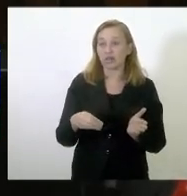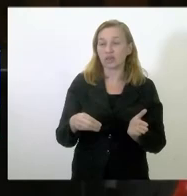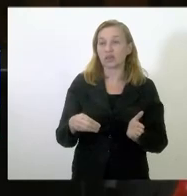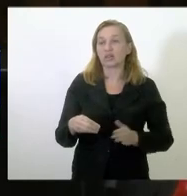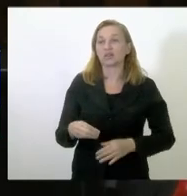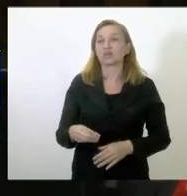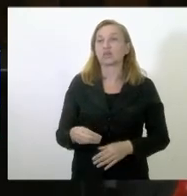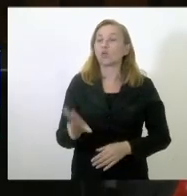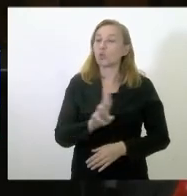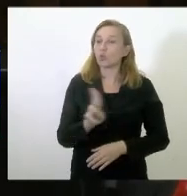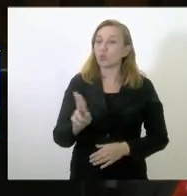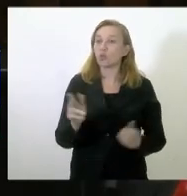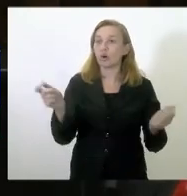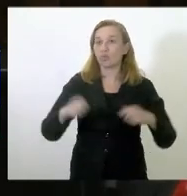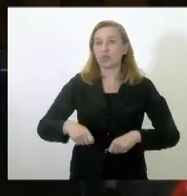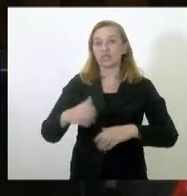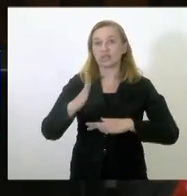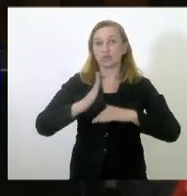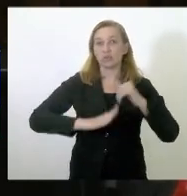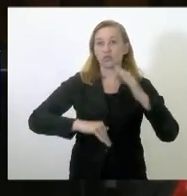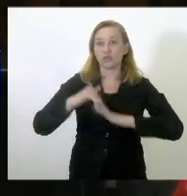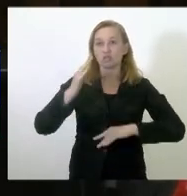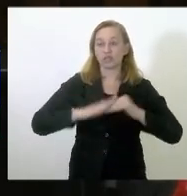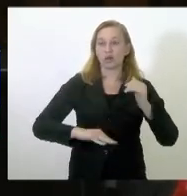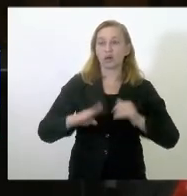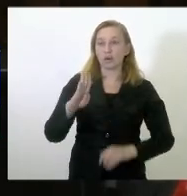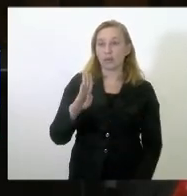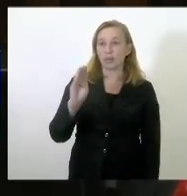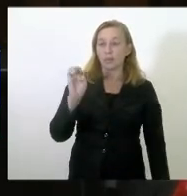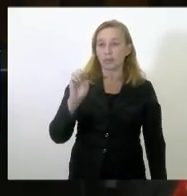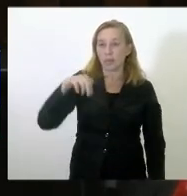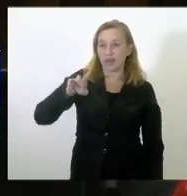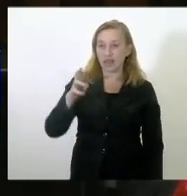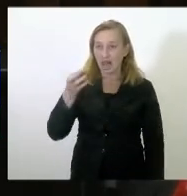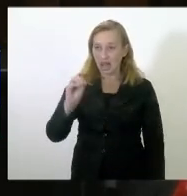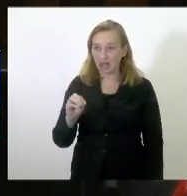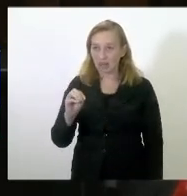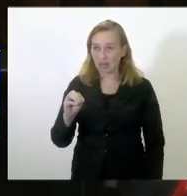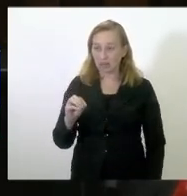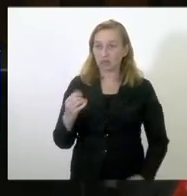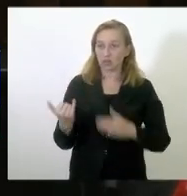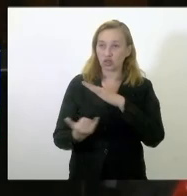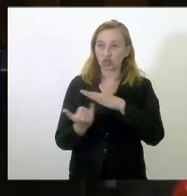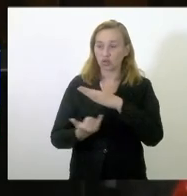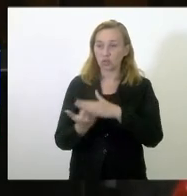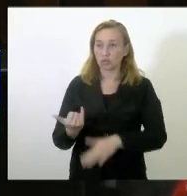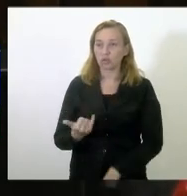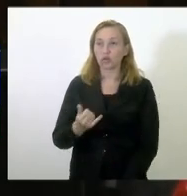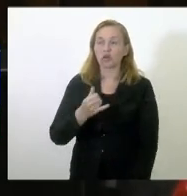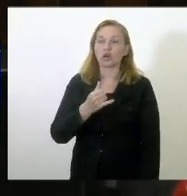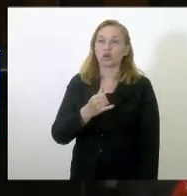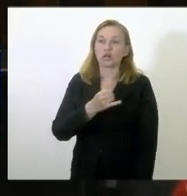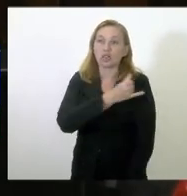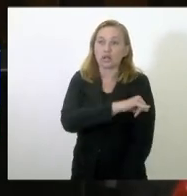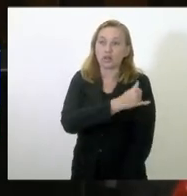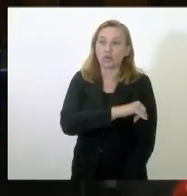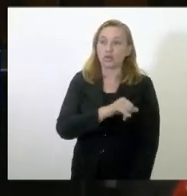através do nome e da competência profissional do Bernardo Santoro, presidente do Instituto Rio Metrópole. Quero dizer, Tia Ju,